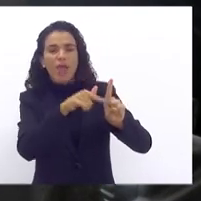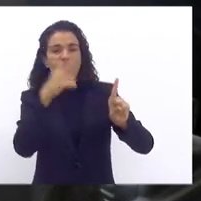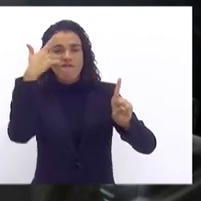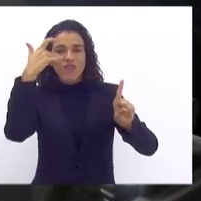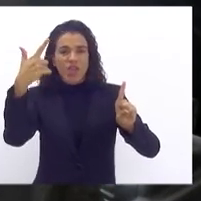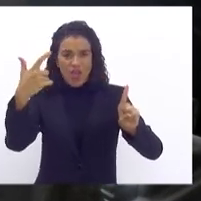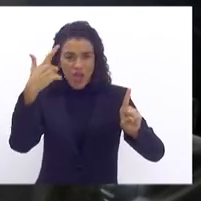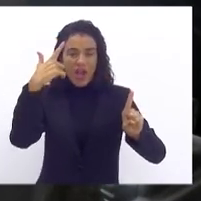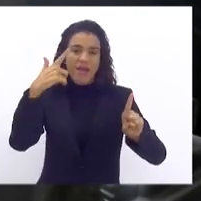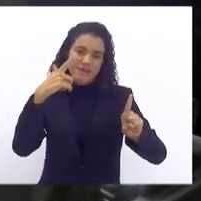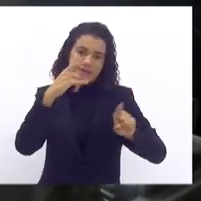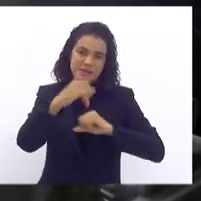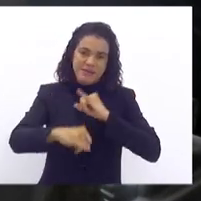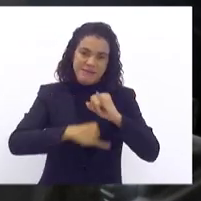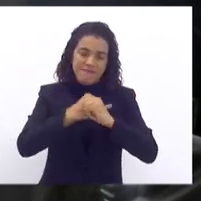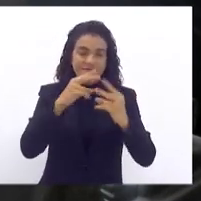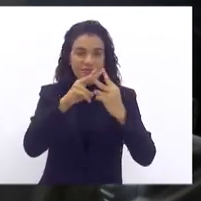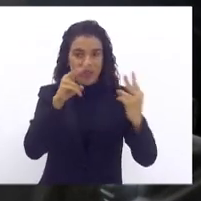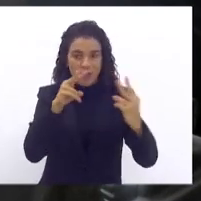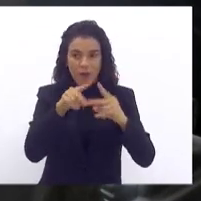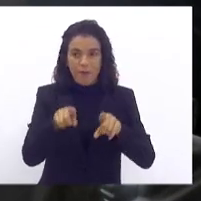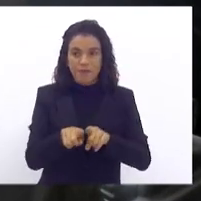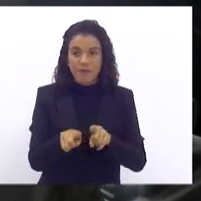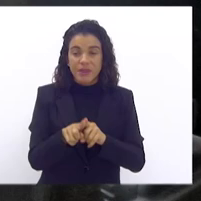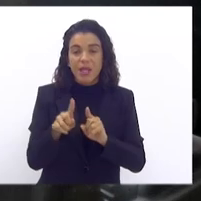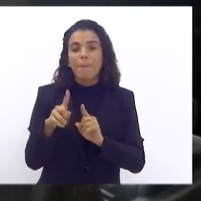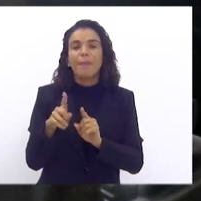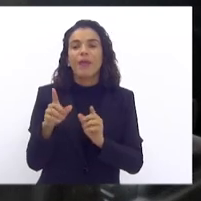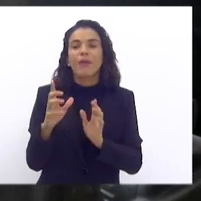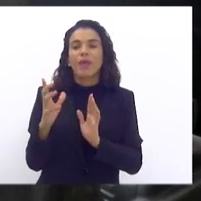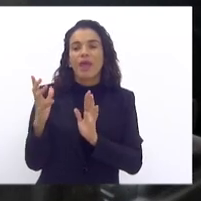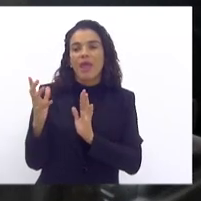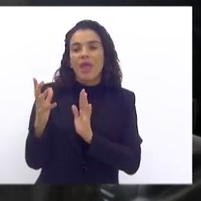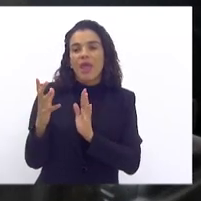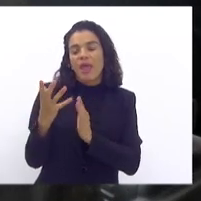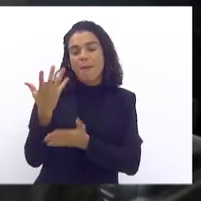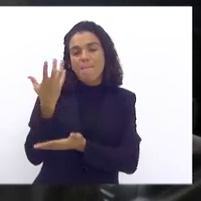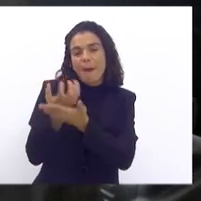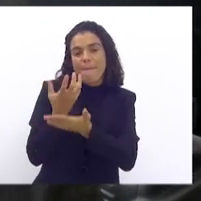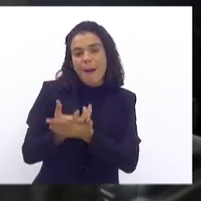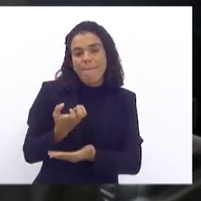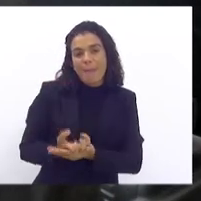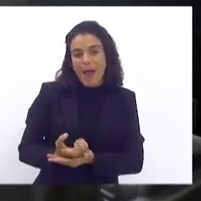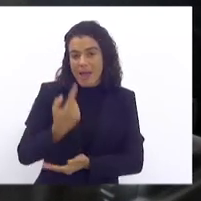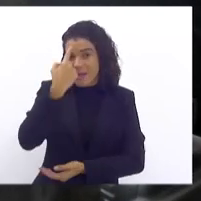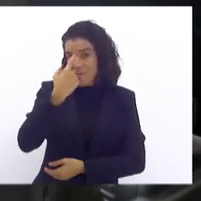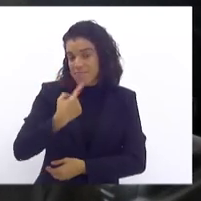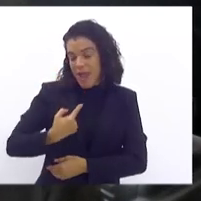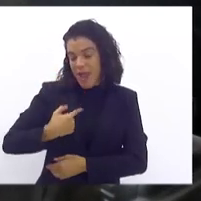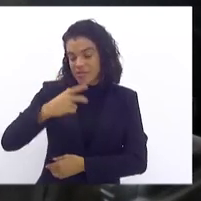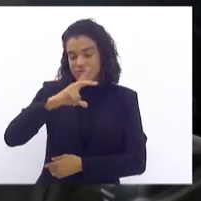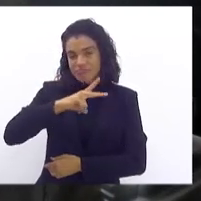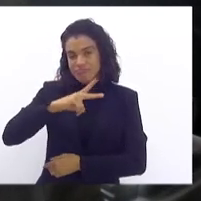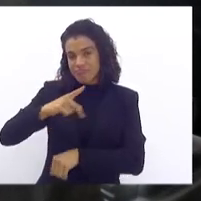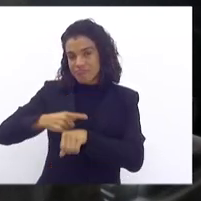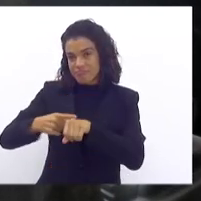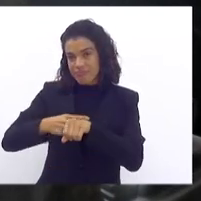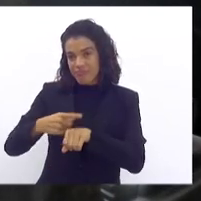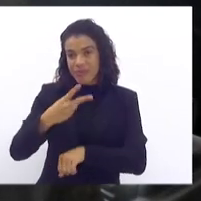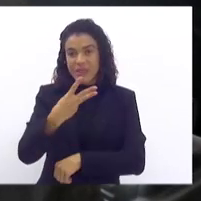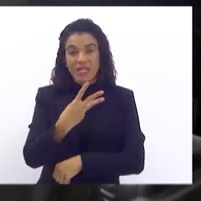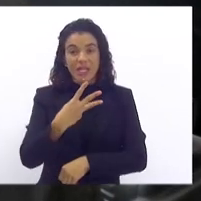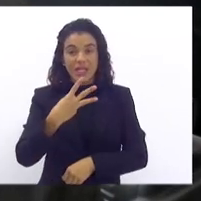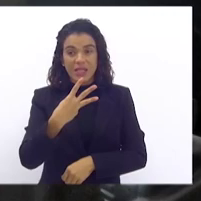violência. E registro não autorizado da sua intimidade sexual, que nós temos